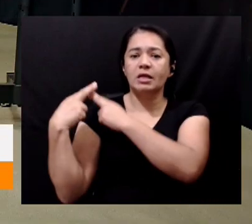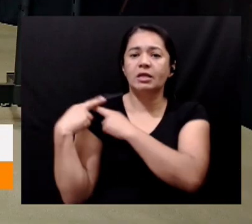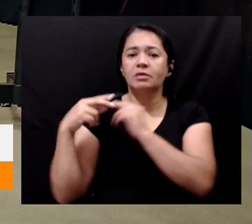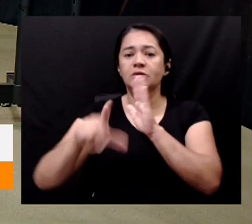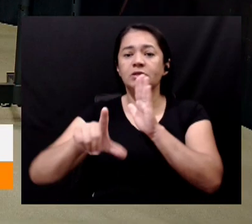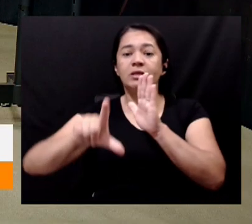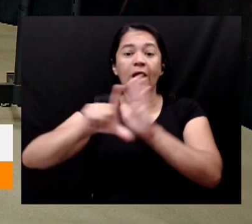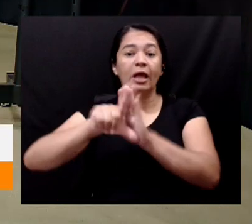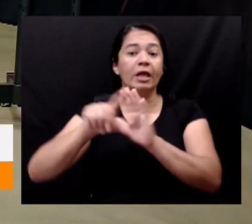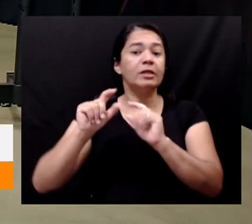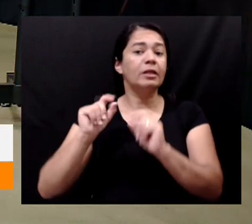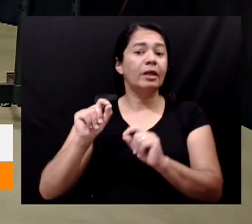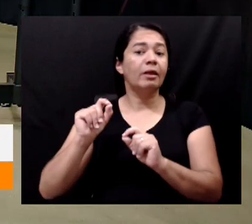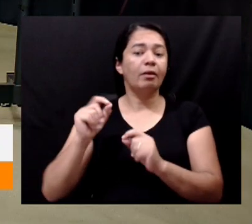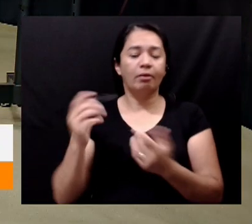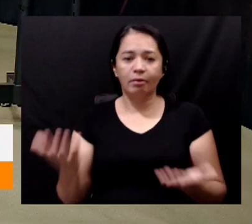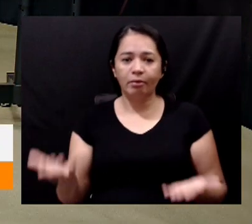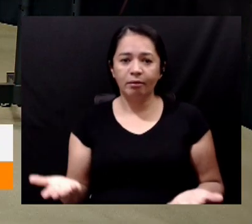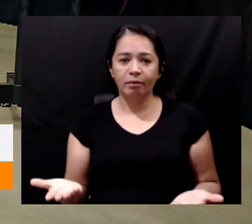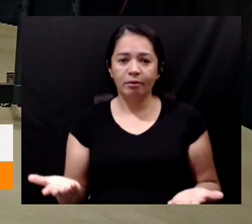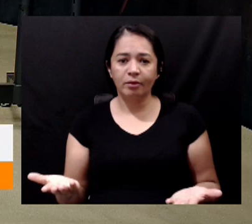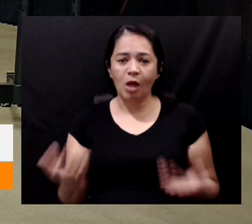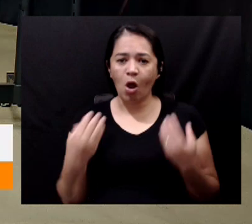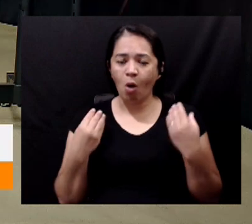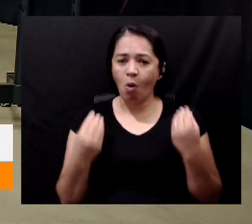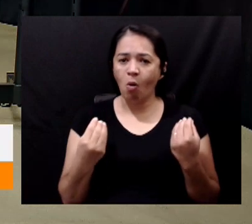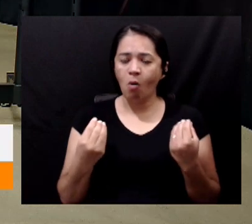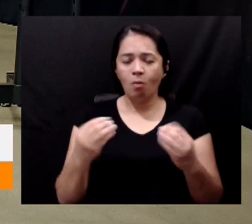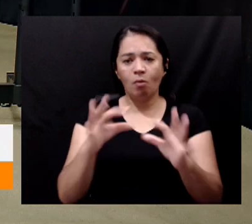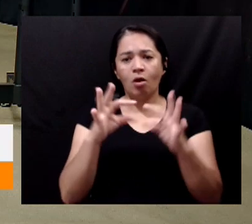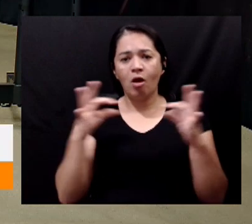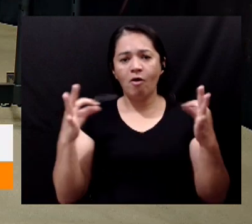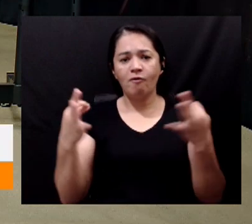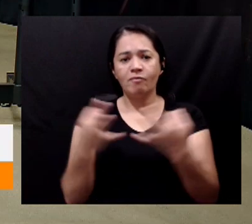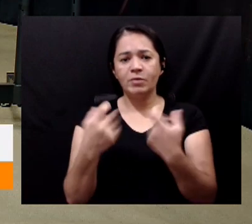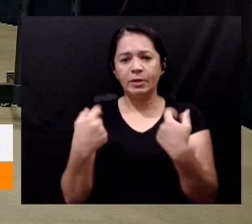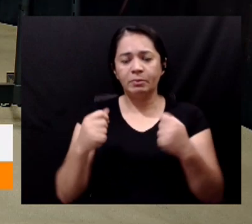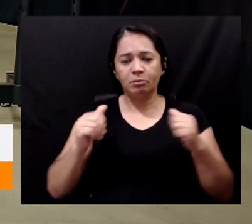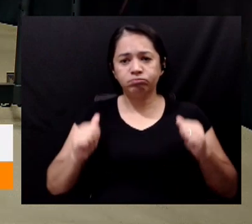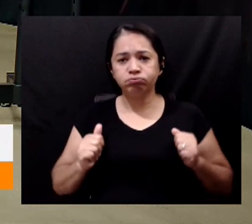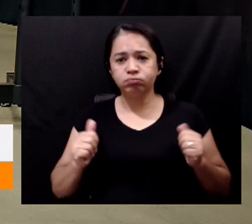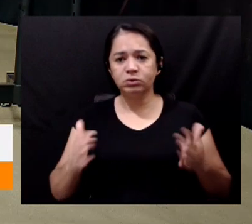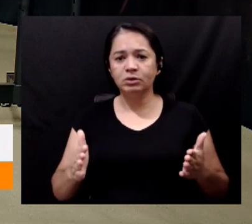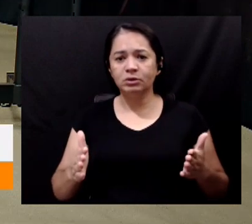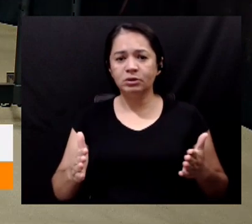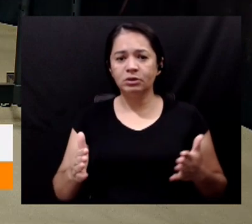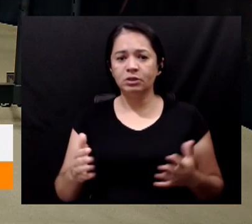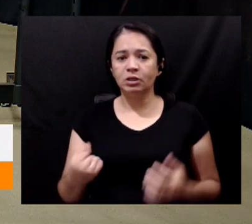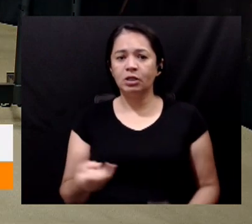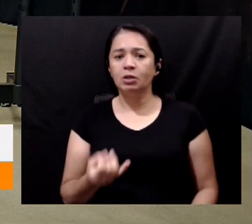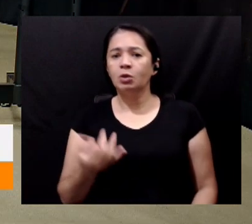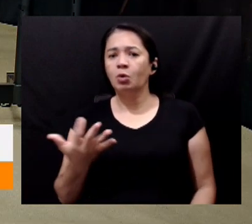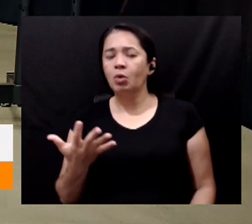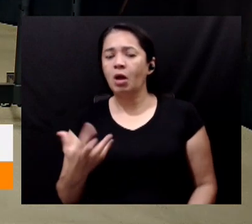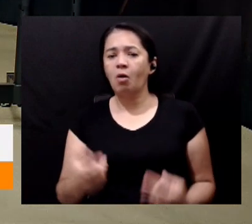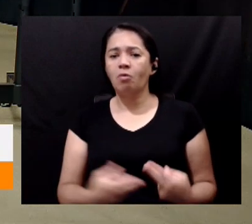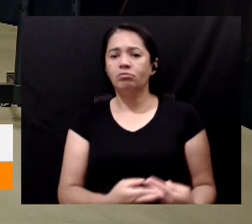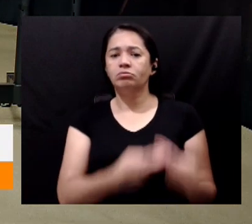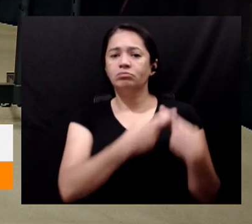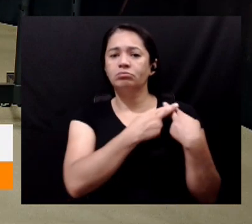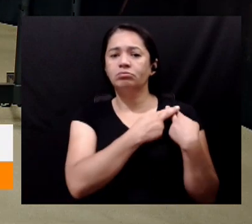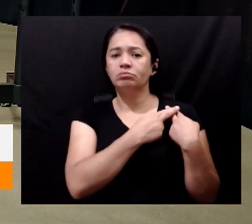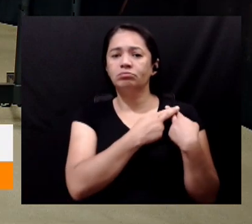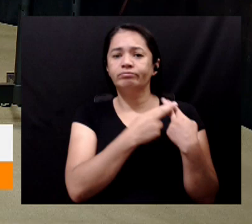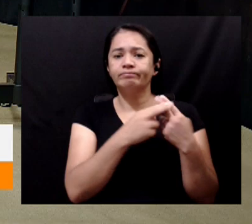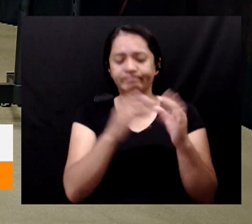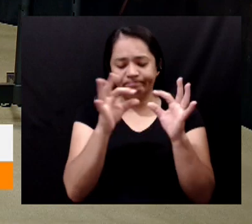caso? Como que a família deve agir? Qual que é a responsabilidade legal? Quem é